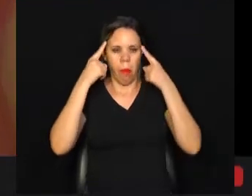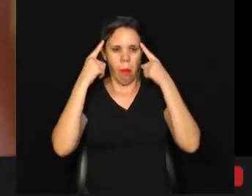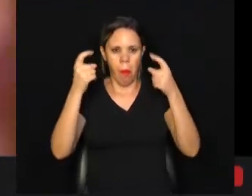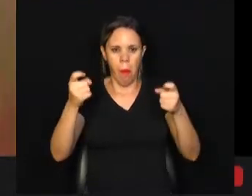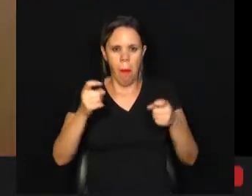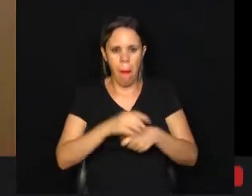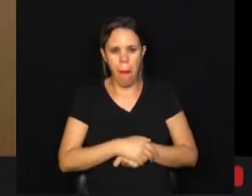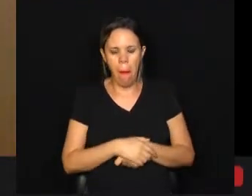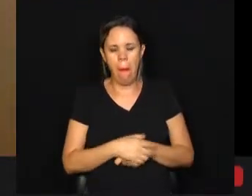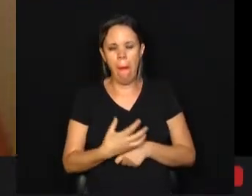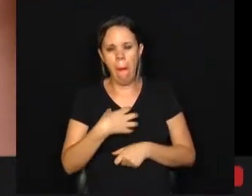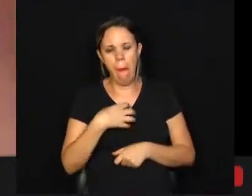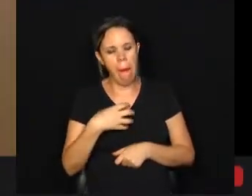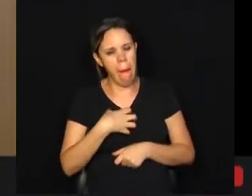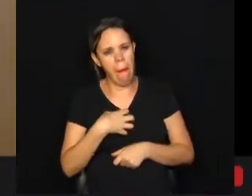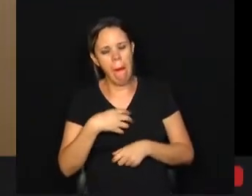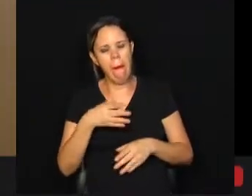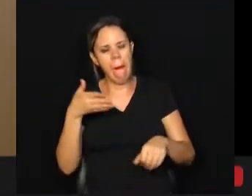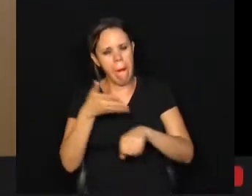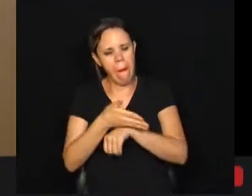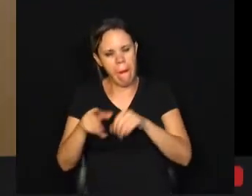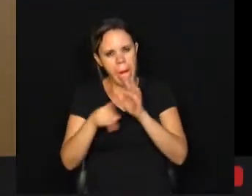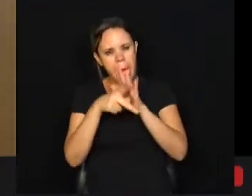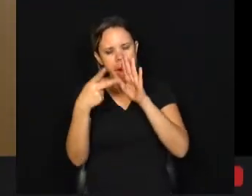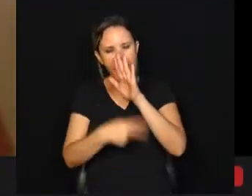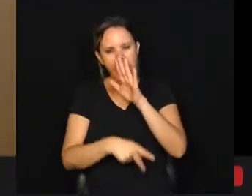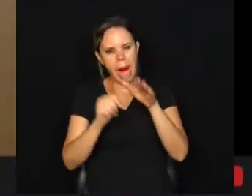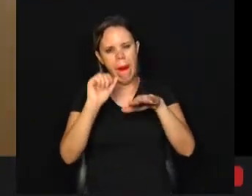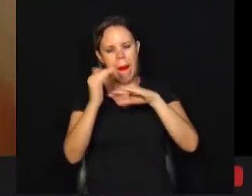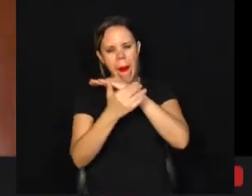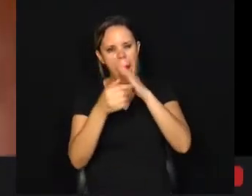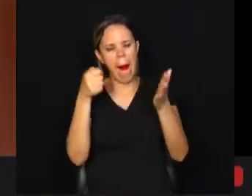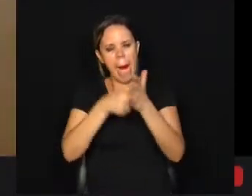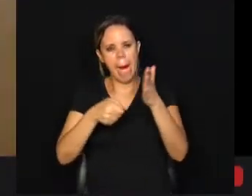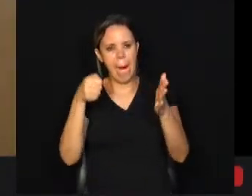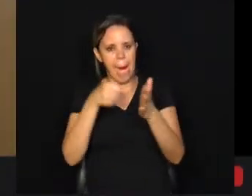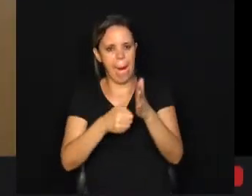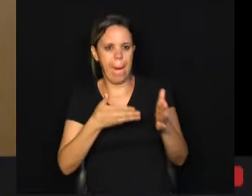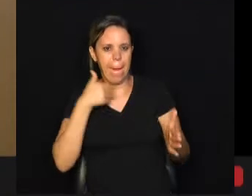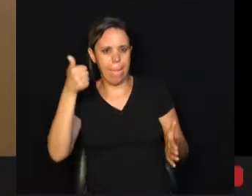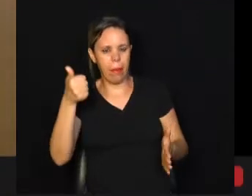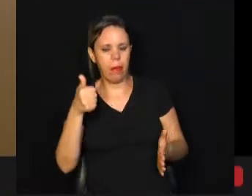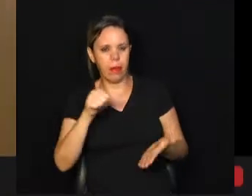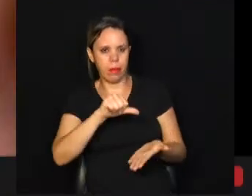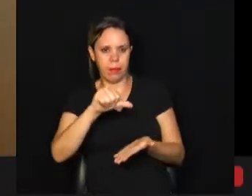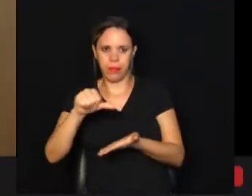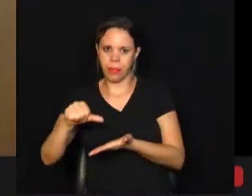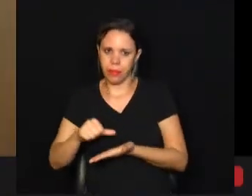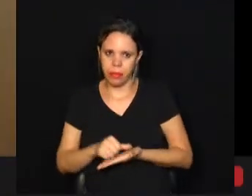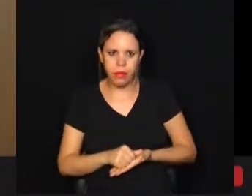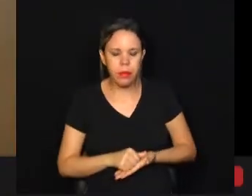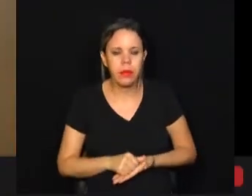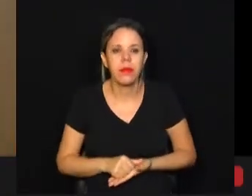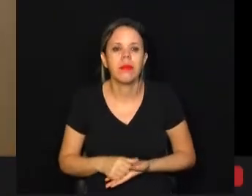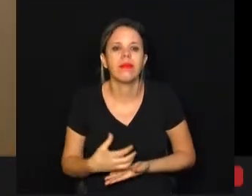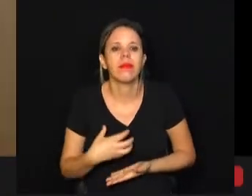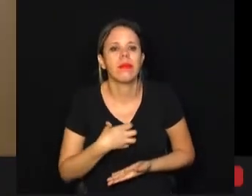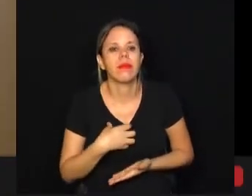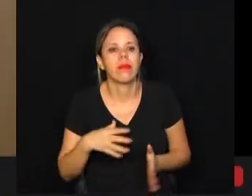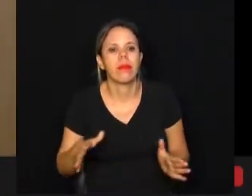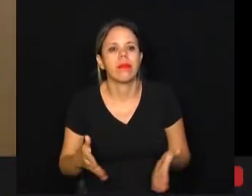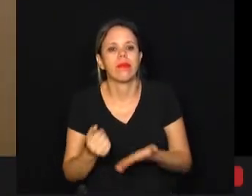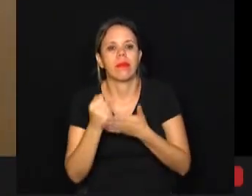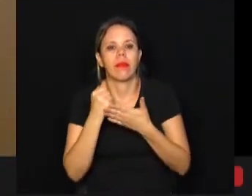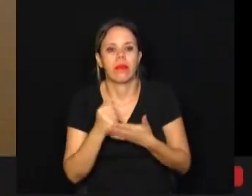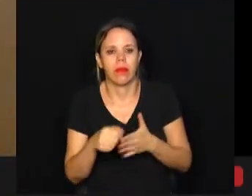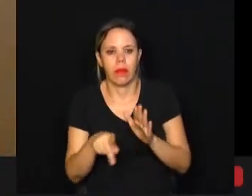no sentimento de pertencimento à região e luta pela melhoria da região, no sentimento de contribuição